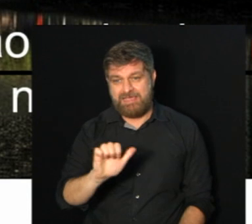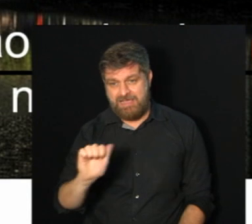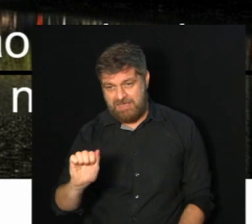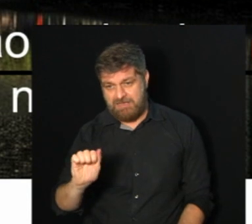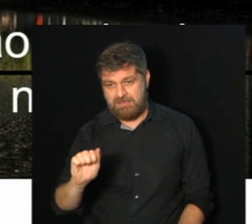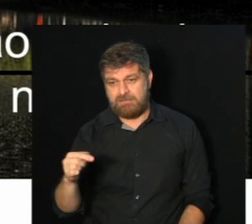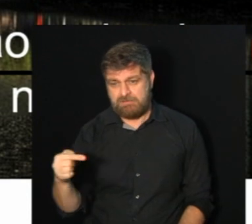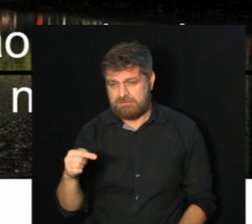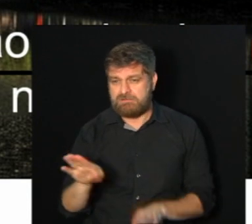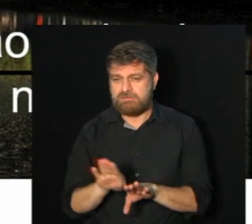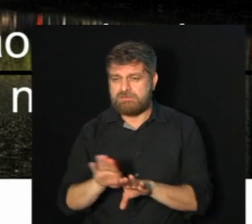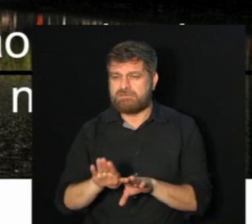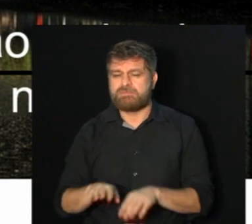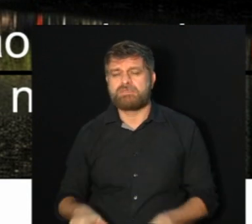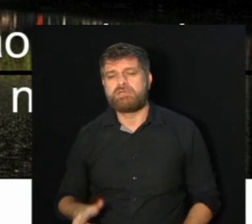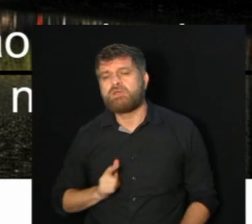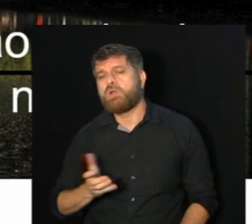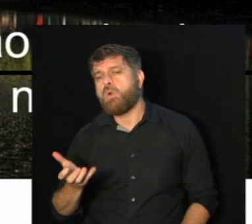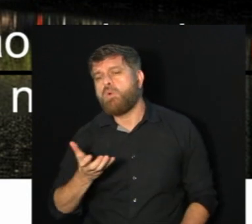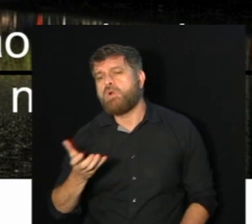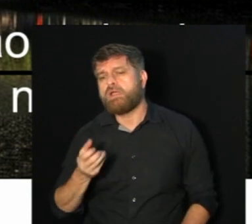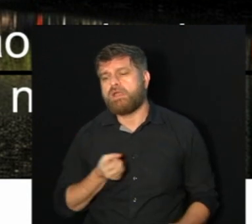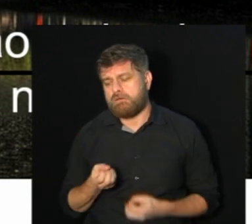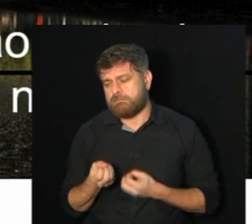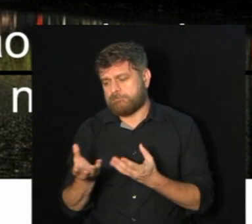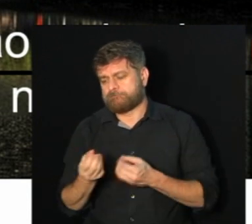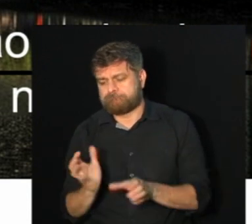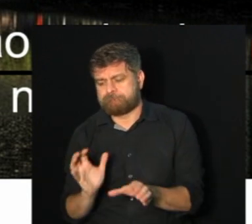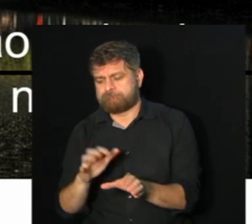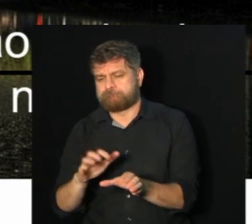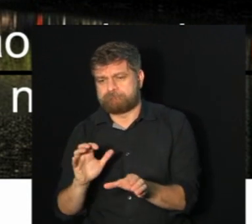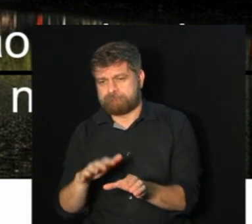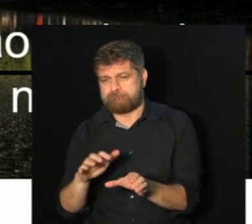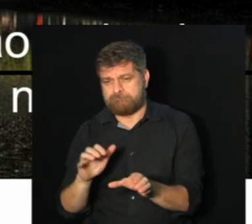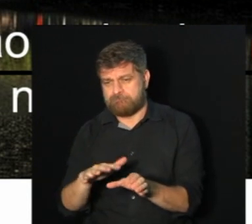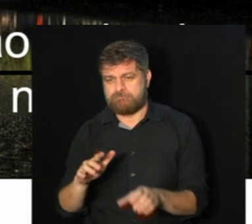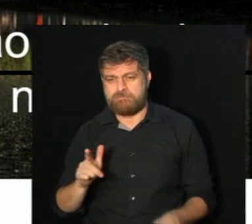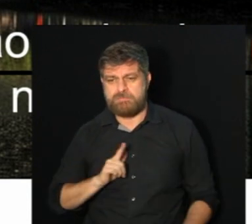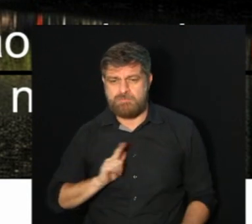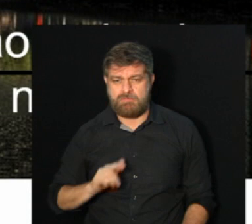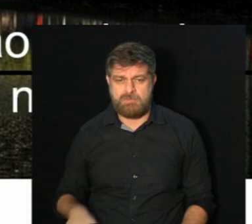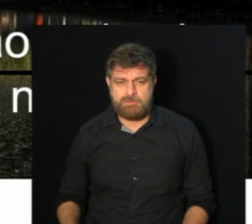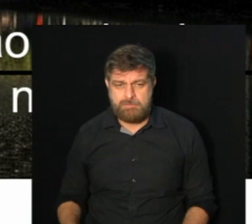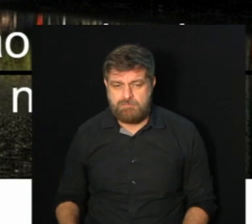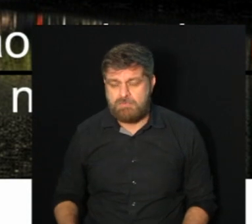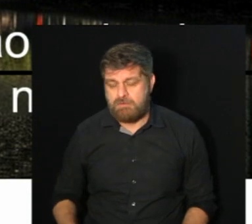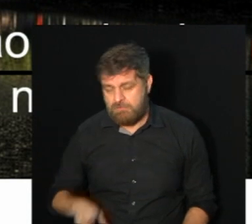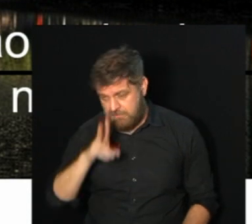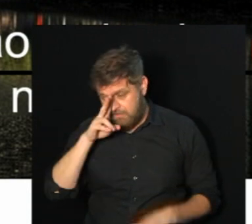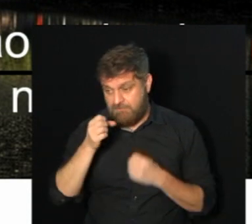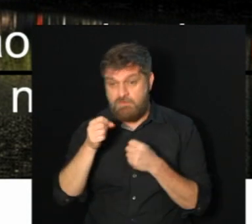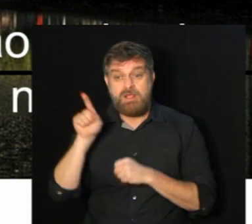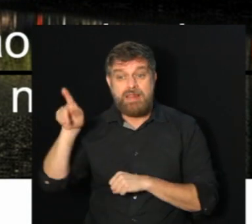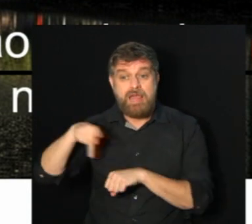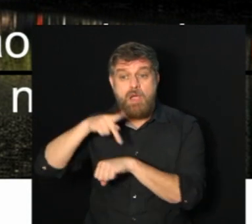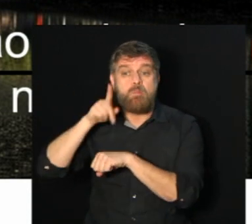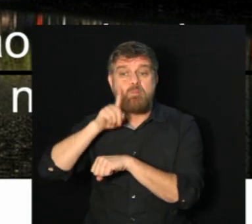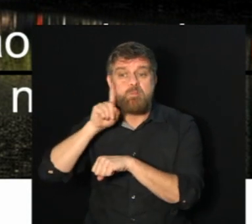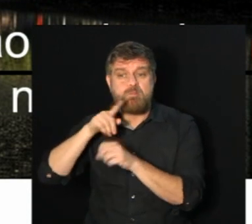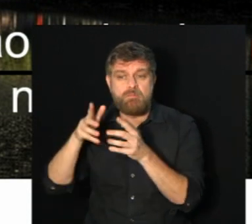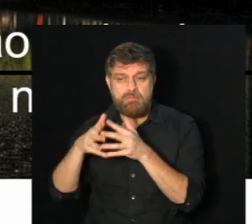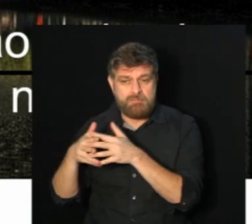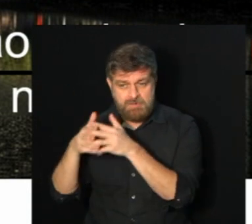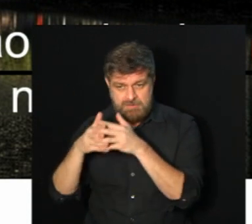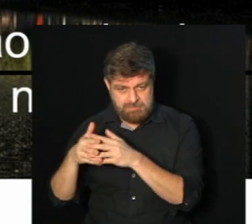artificial, eu quero passar dados para comandar isso. Isso está sendo um negócio muito forte nos Estados Unidos, então eu coloquei na